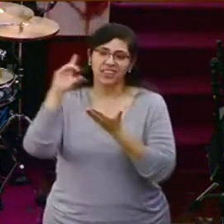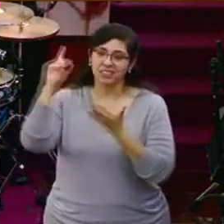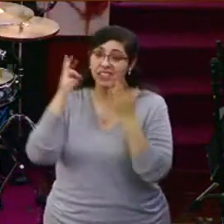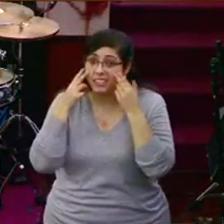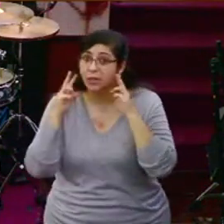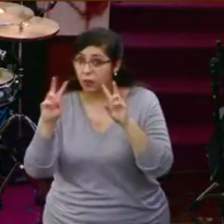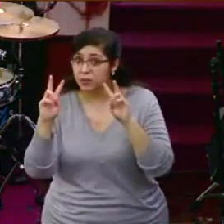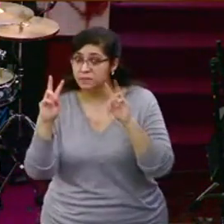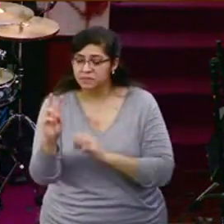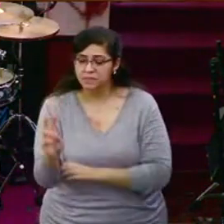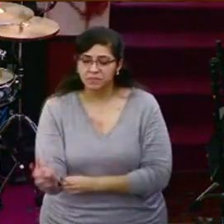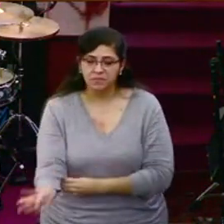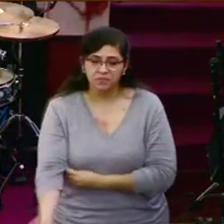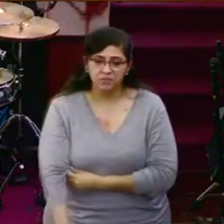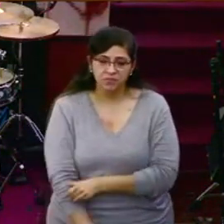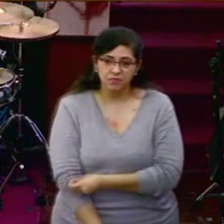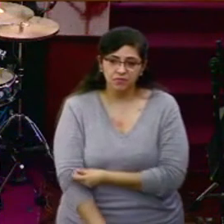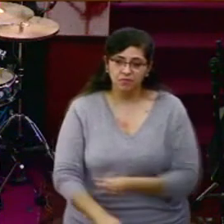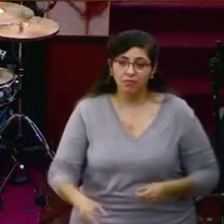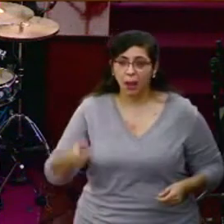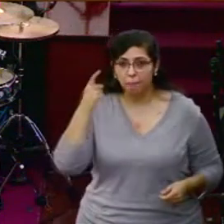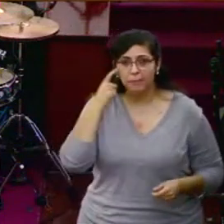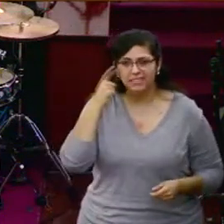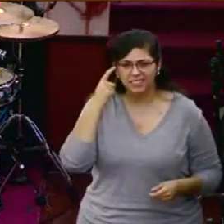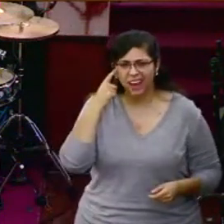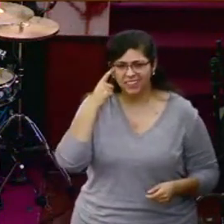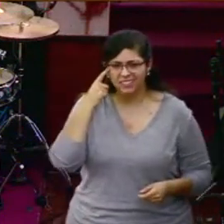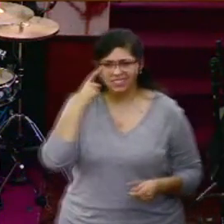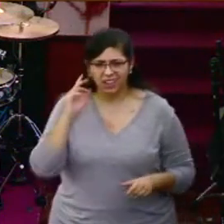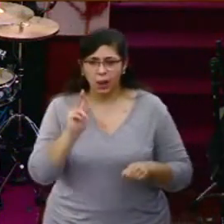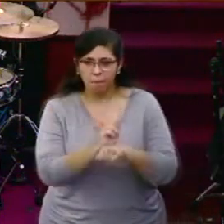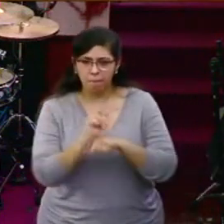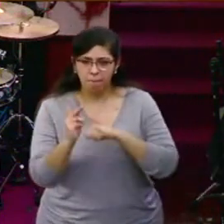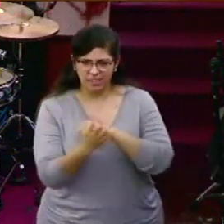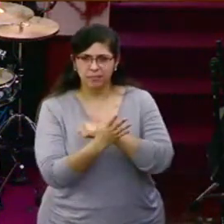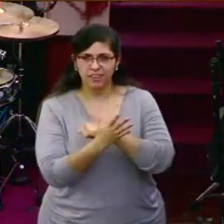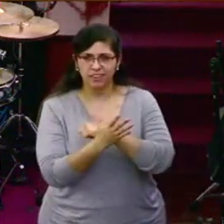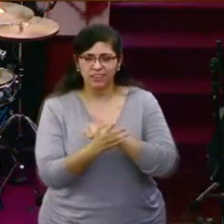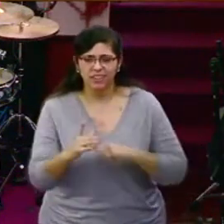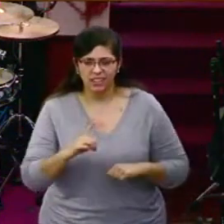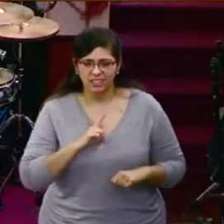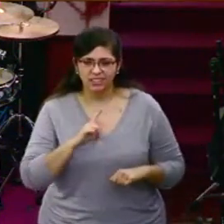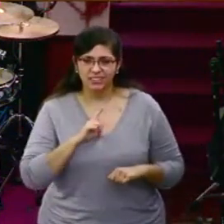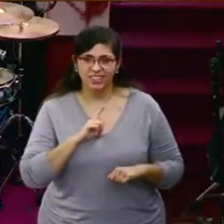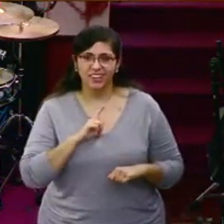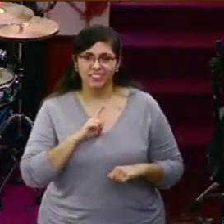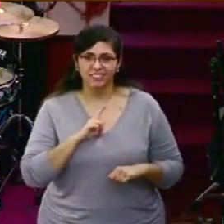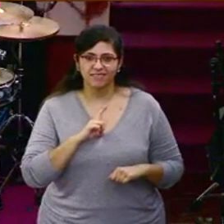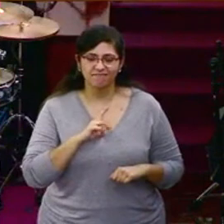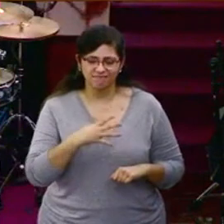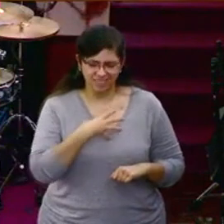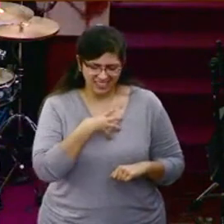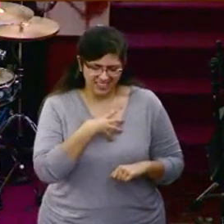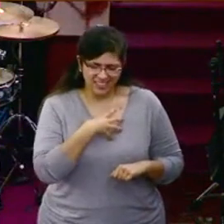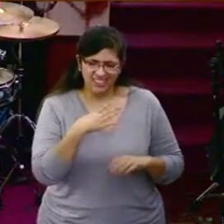muitos pensaram que a igreja sentiria essa pancada da pandemia e vamos deixa eu dizer com tranquilidade isso para